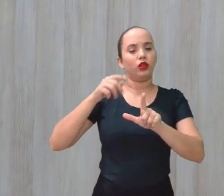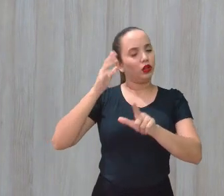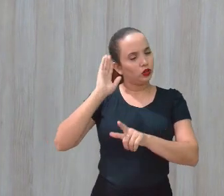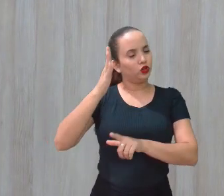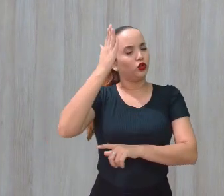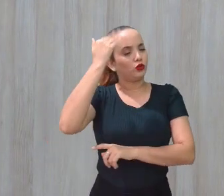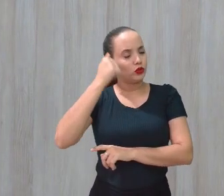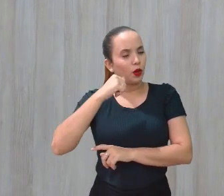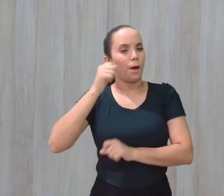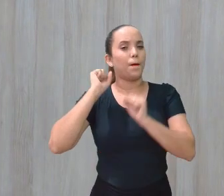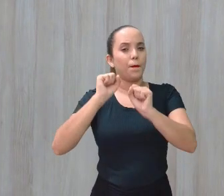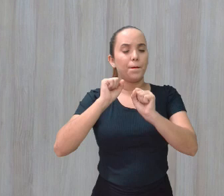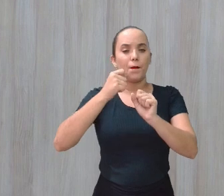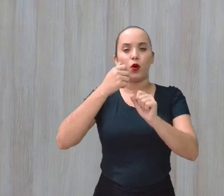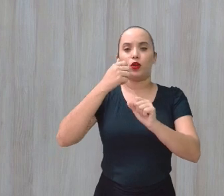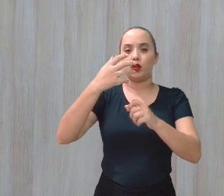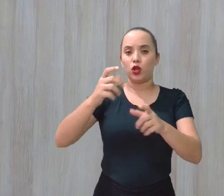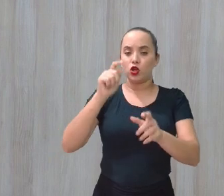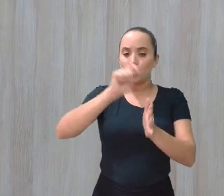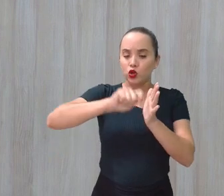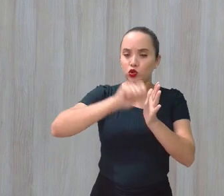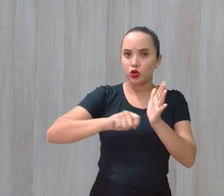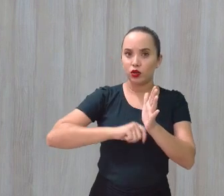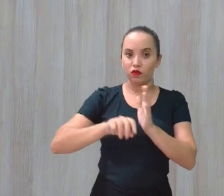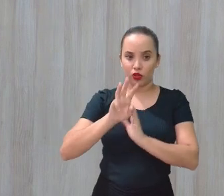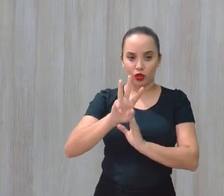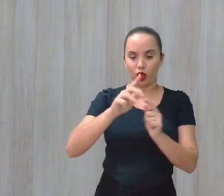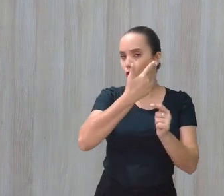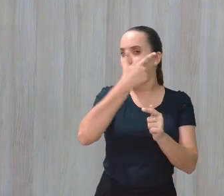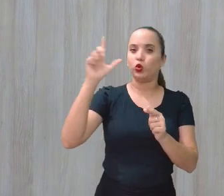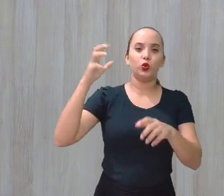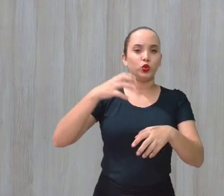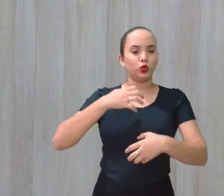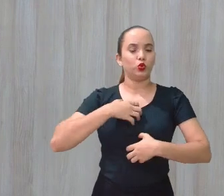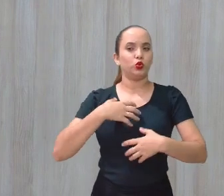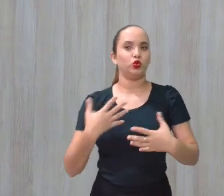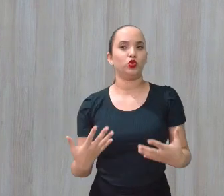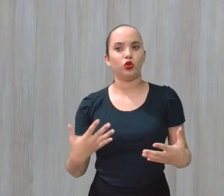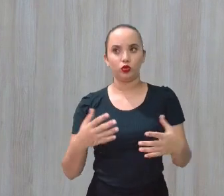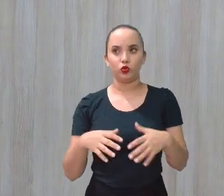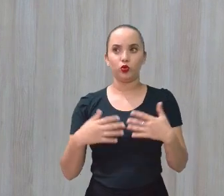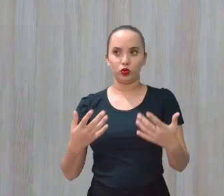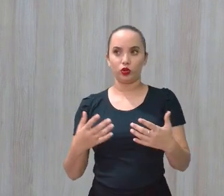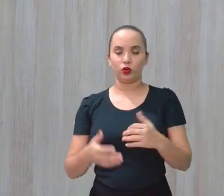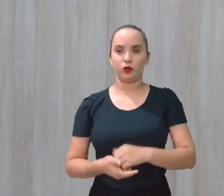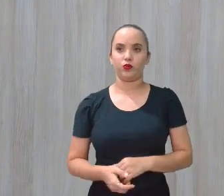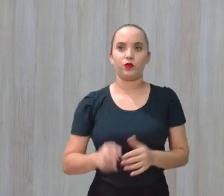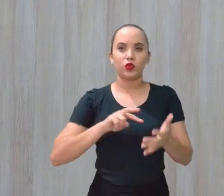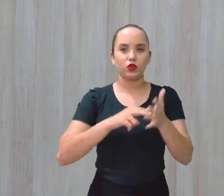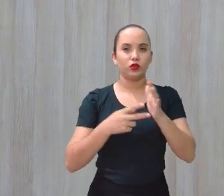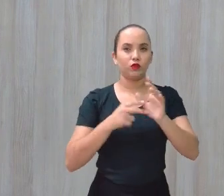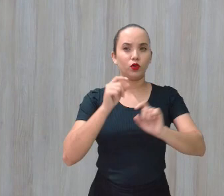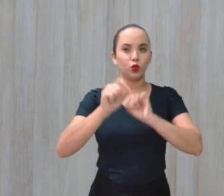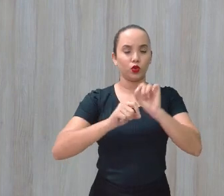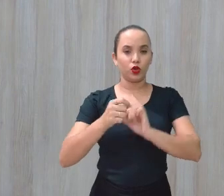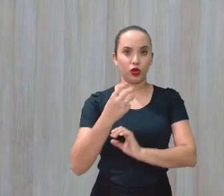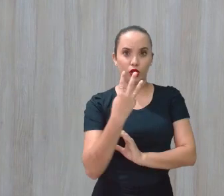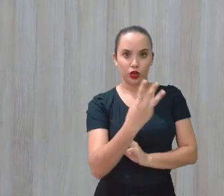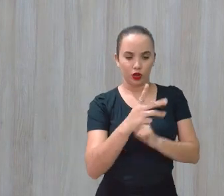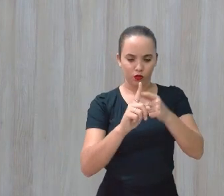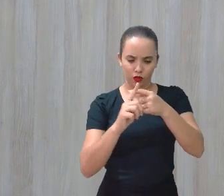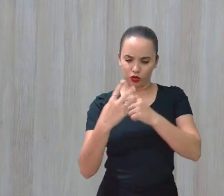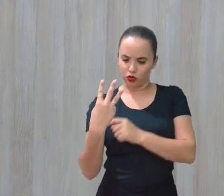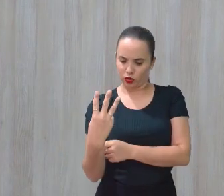que a gente simplesmente vai observar o seguinte, se w mais w é igual a 20, é porque 1w vai ser igual a